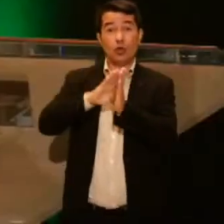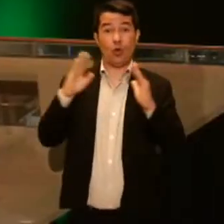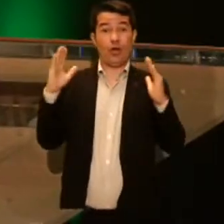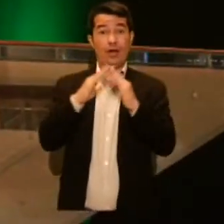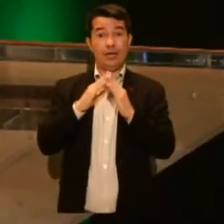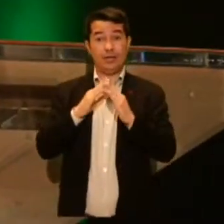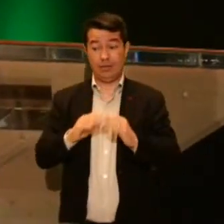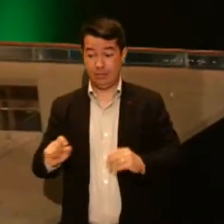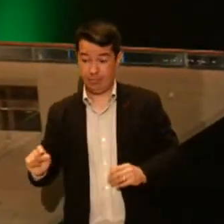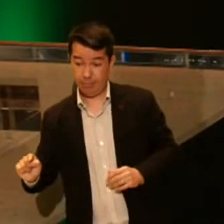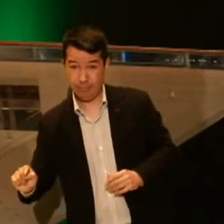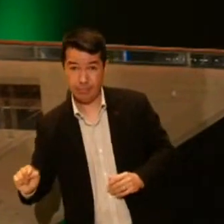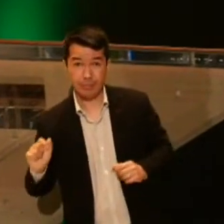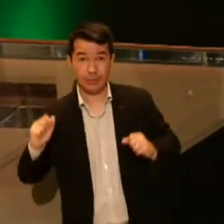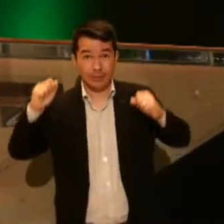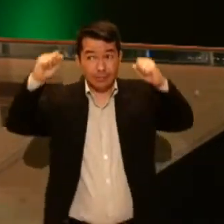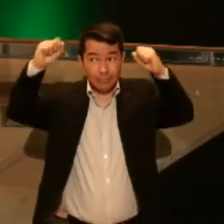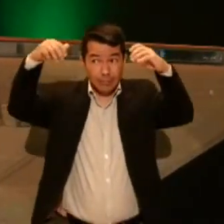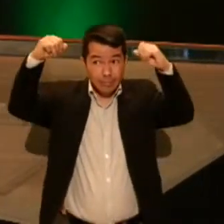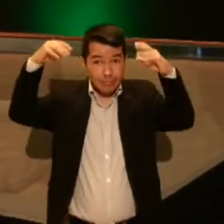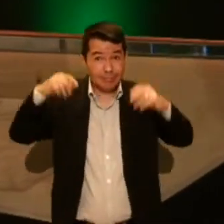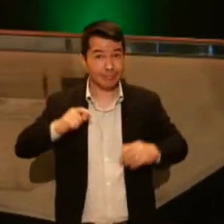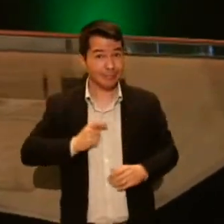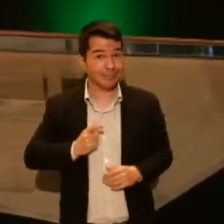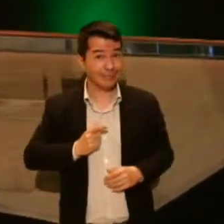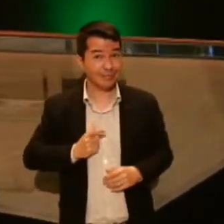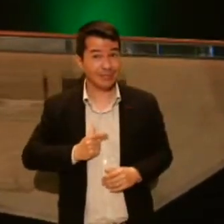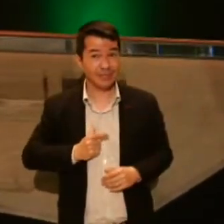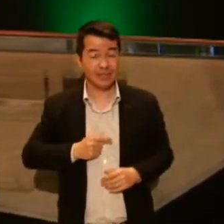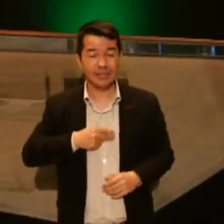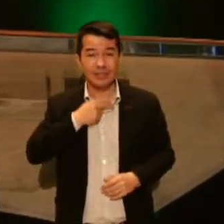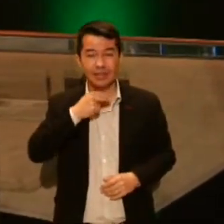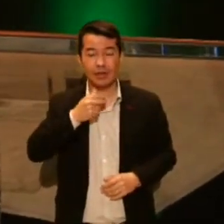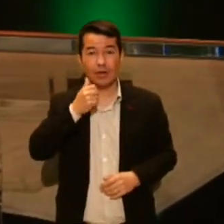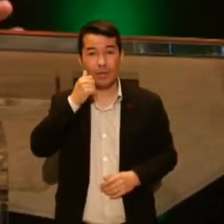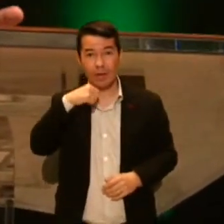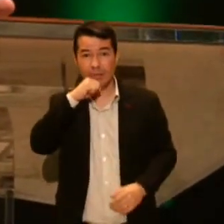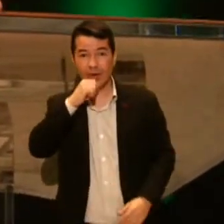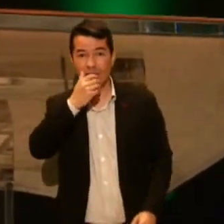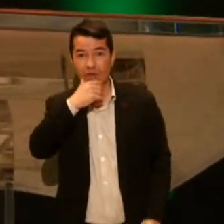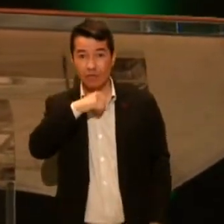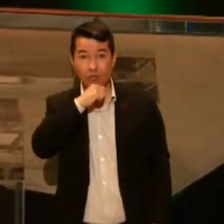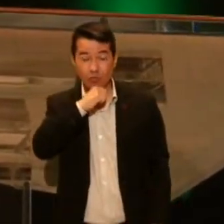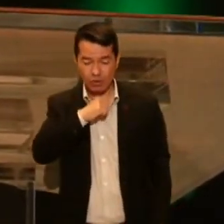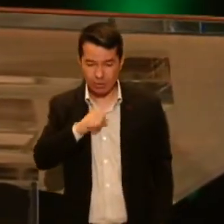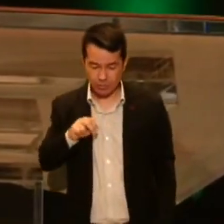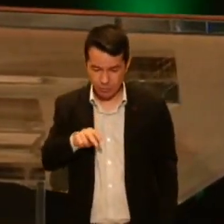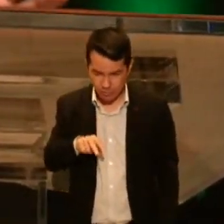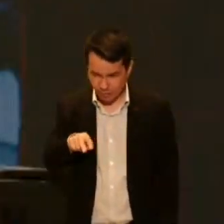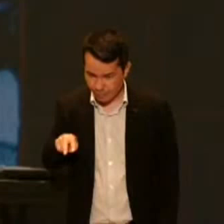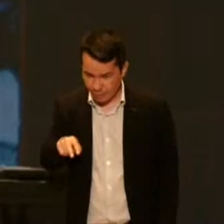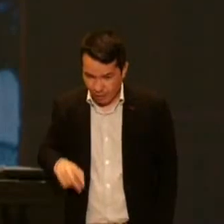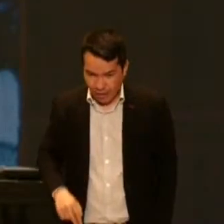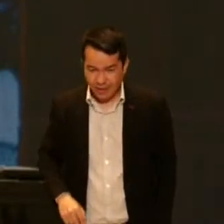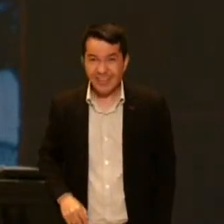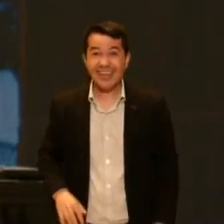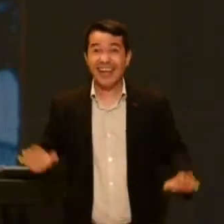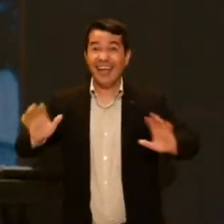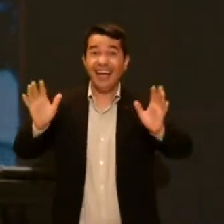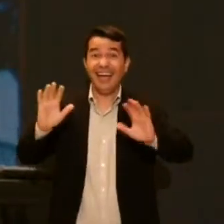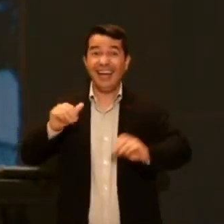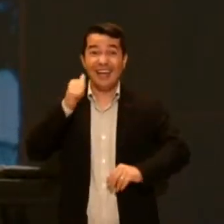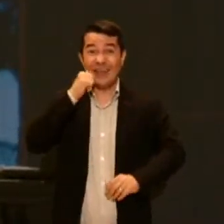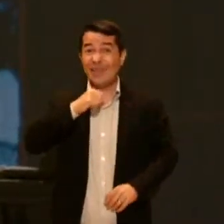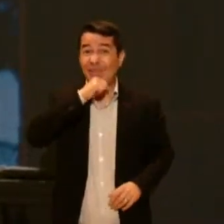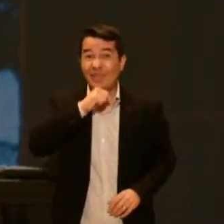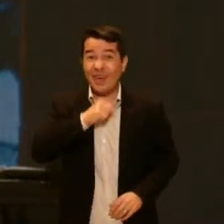tocaram a campainha, estavam os netinhos, abriram a porta, olharam, não sabia o que falar, mas daí o netinho, netinha, vovô, vovó,